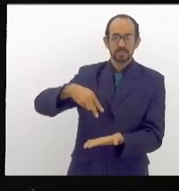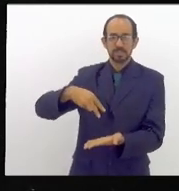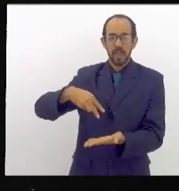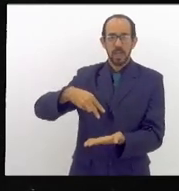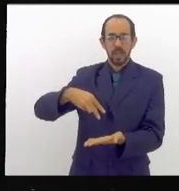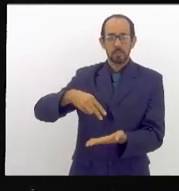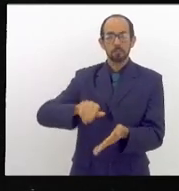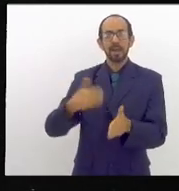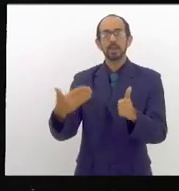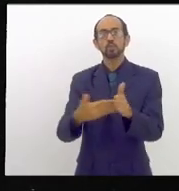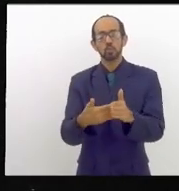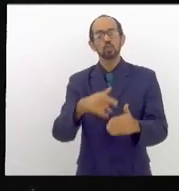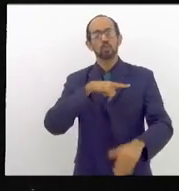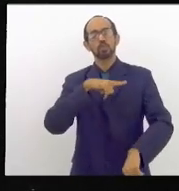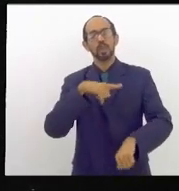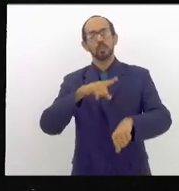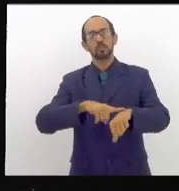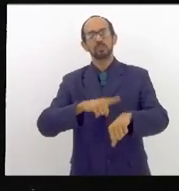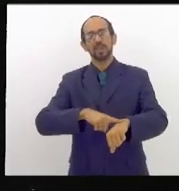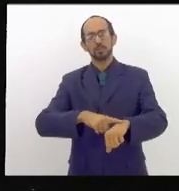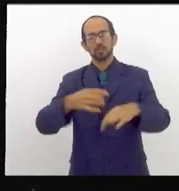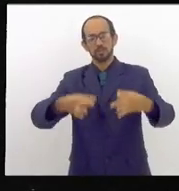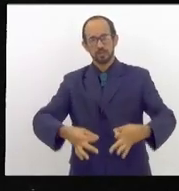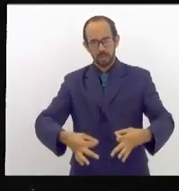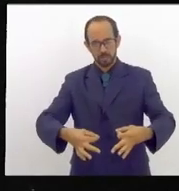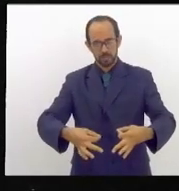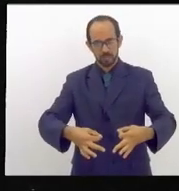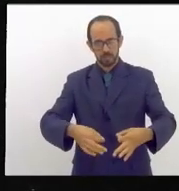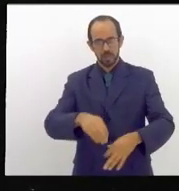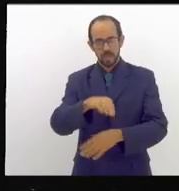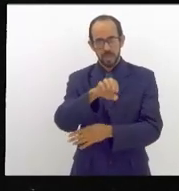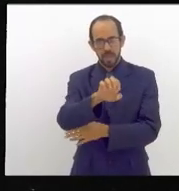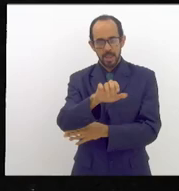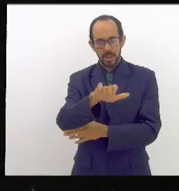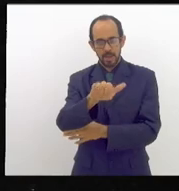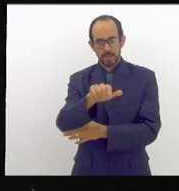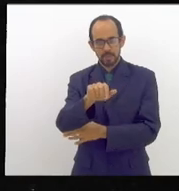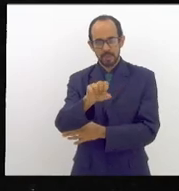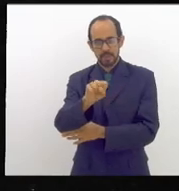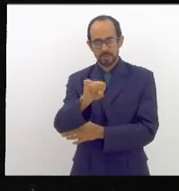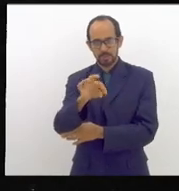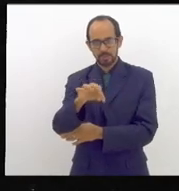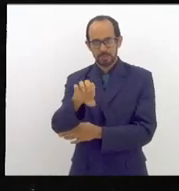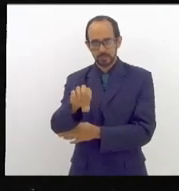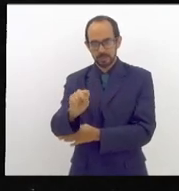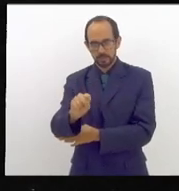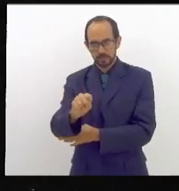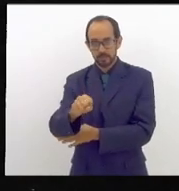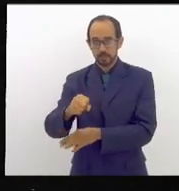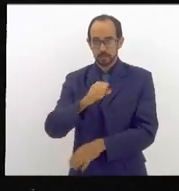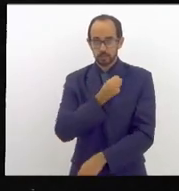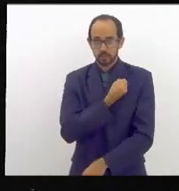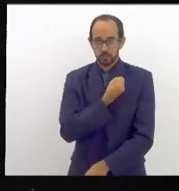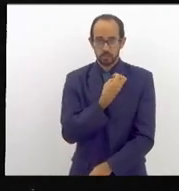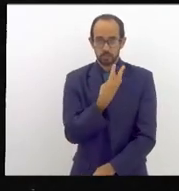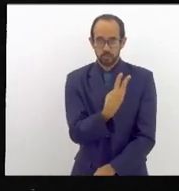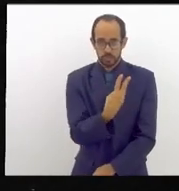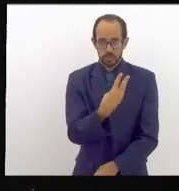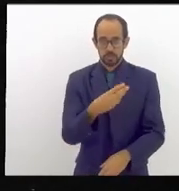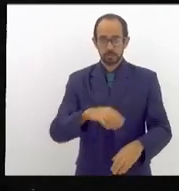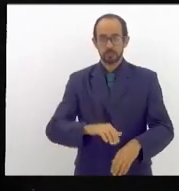para tudo existe um tempo determinado Eclesiastes 3 e por fim senhor presidente